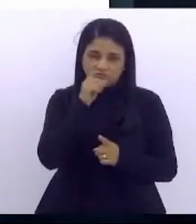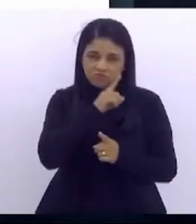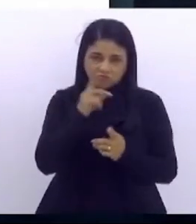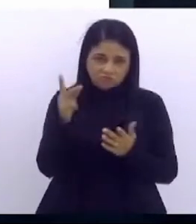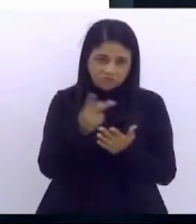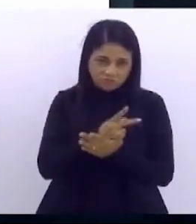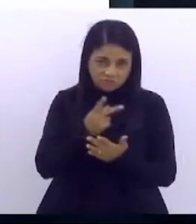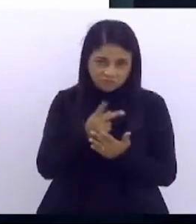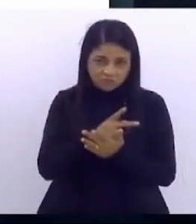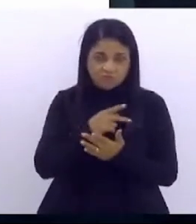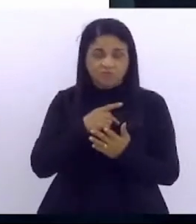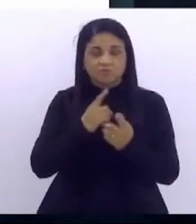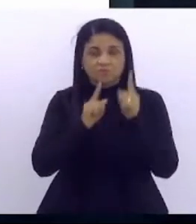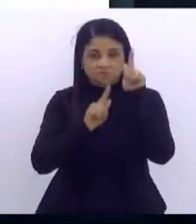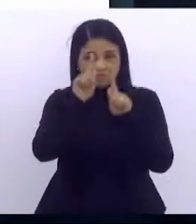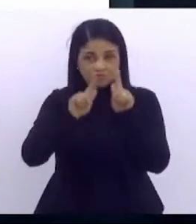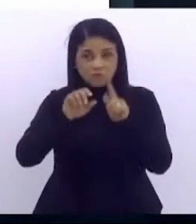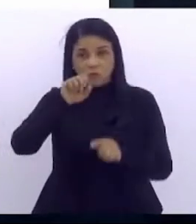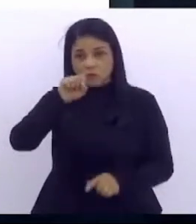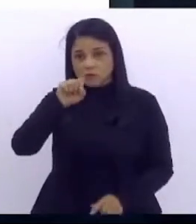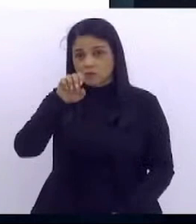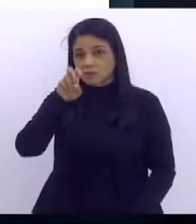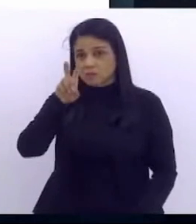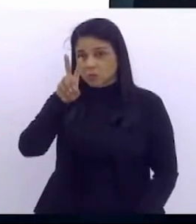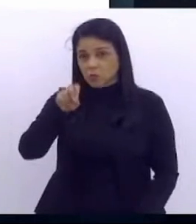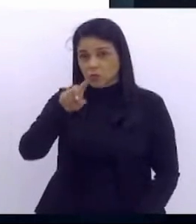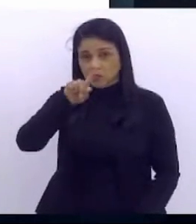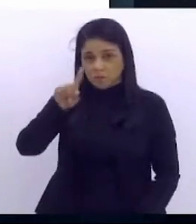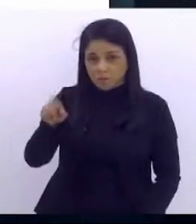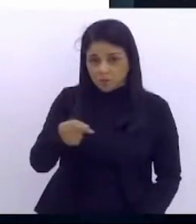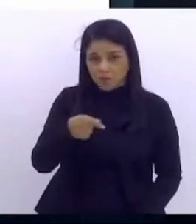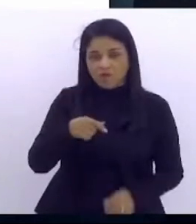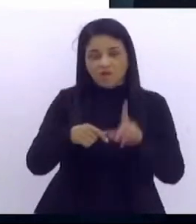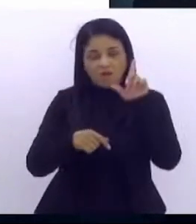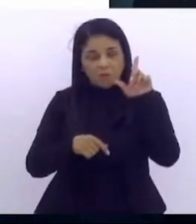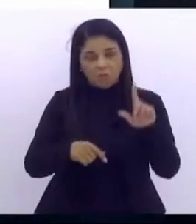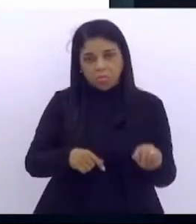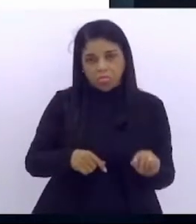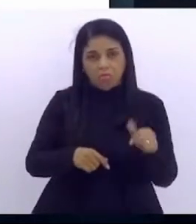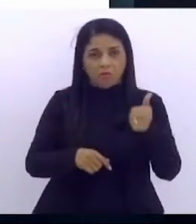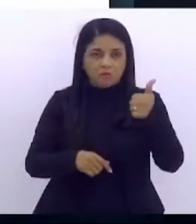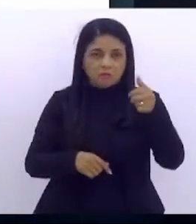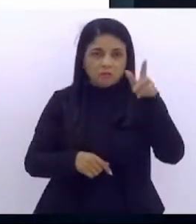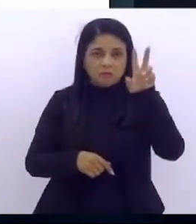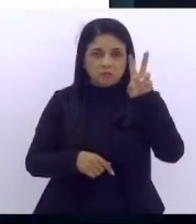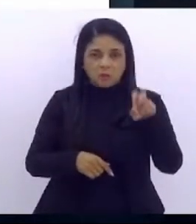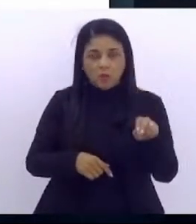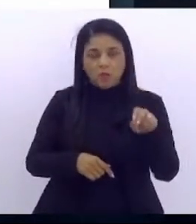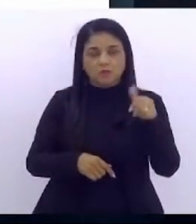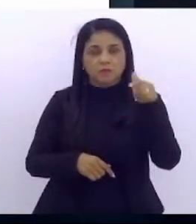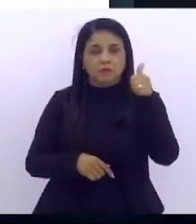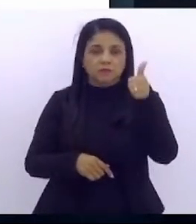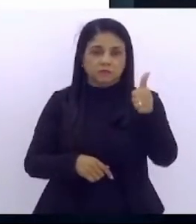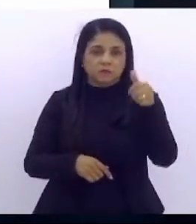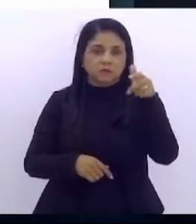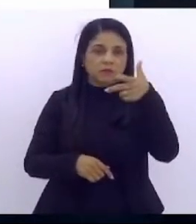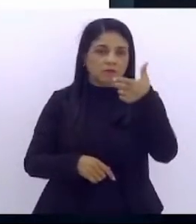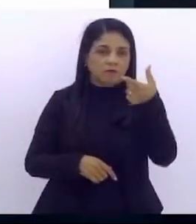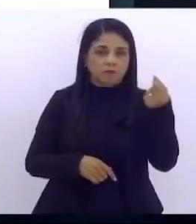E aí a estimativa de abortos, claro, ao invés de 850 mil, vai cair para 150, 120, ou até menos de 100.